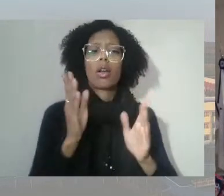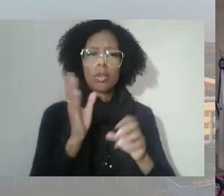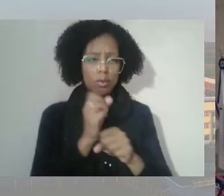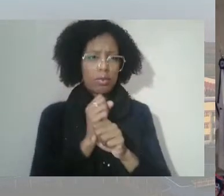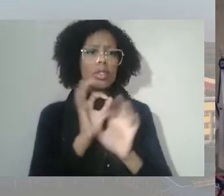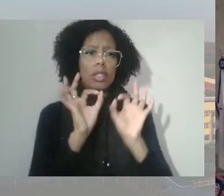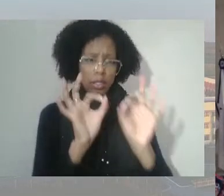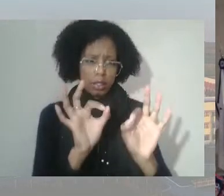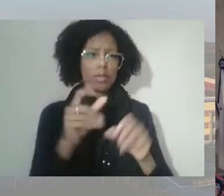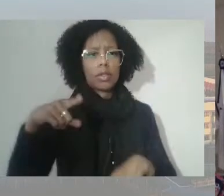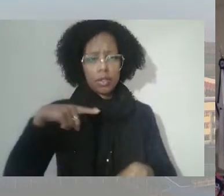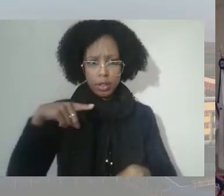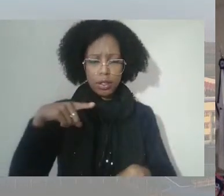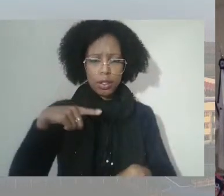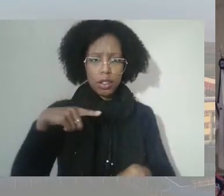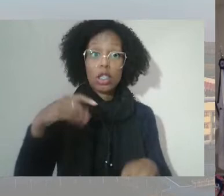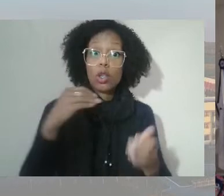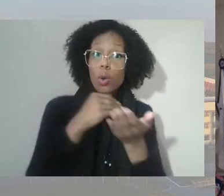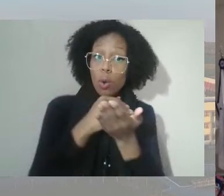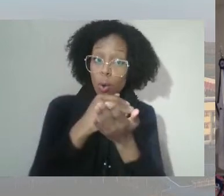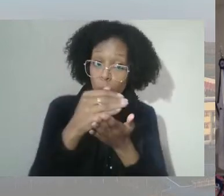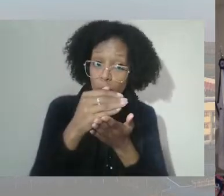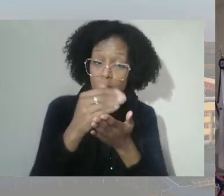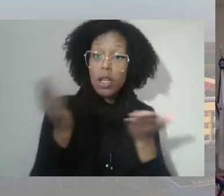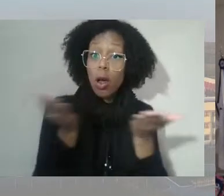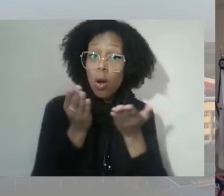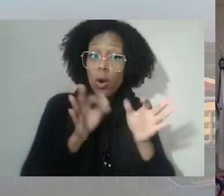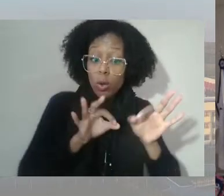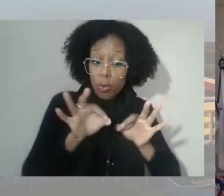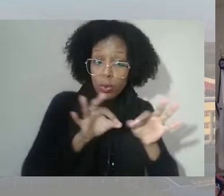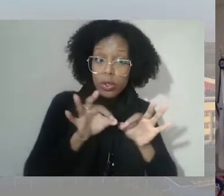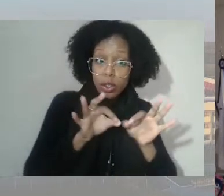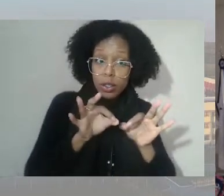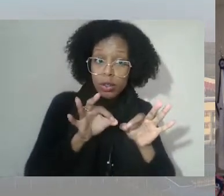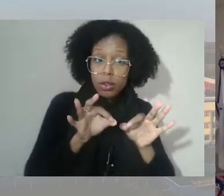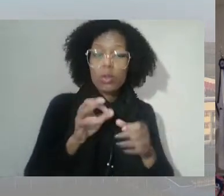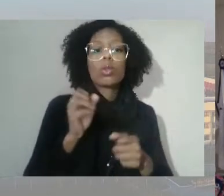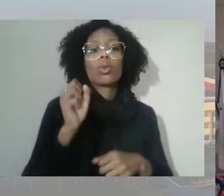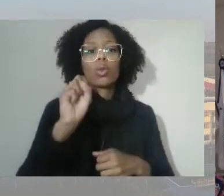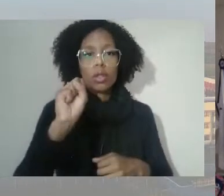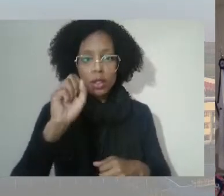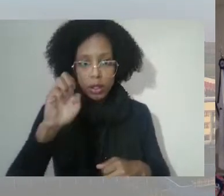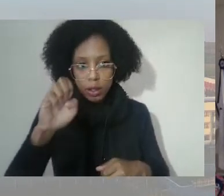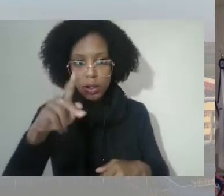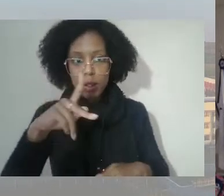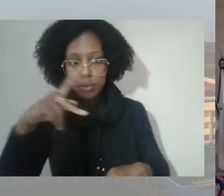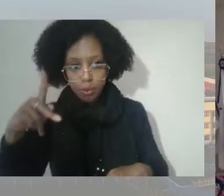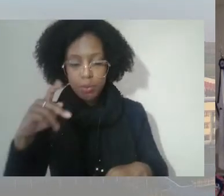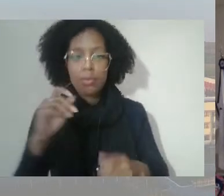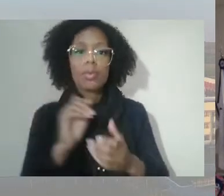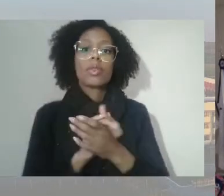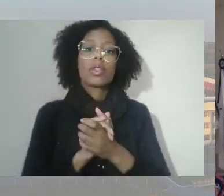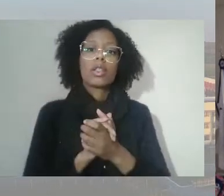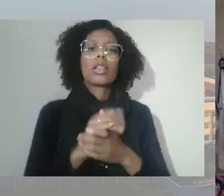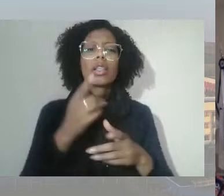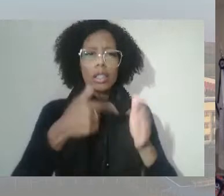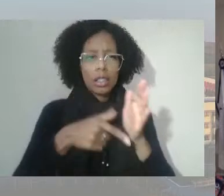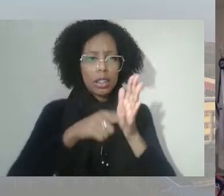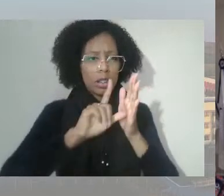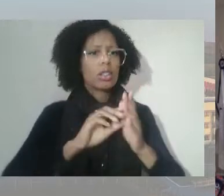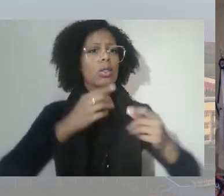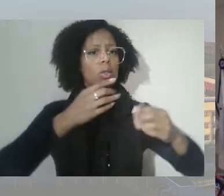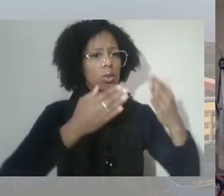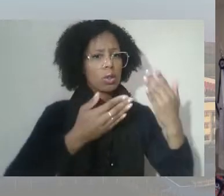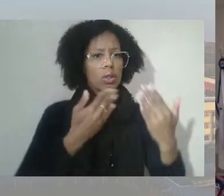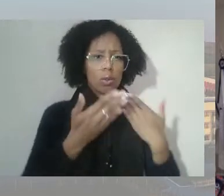que comece a se montar o projeto do CIEP. Tá? Então, a partir disso, a gente até já fez uma conversa prévia com as direções